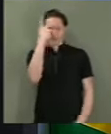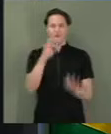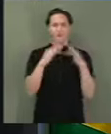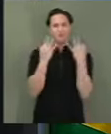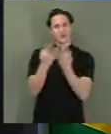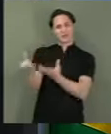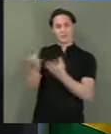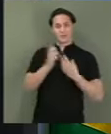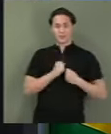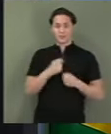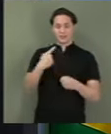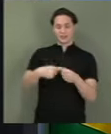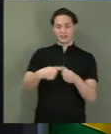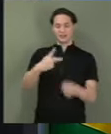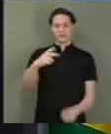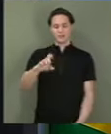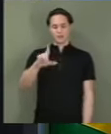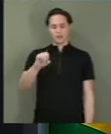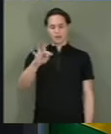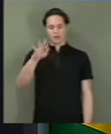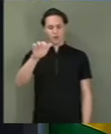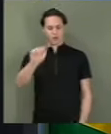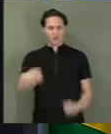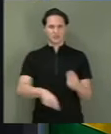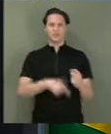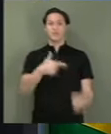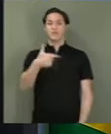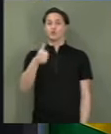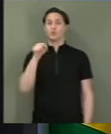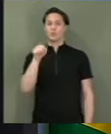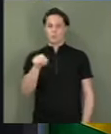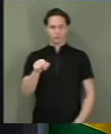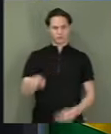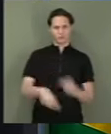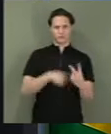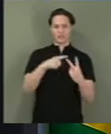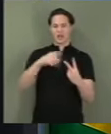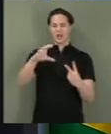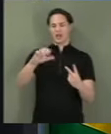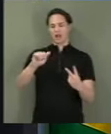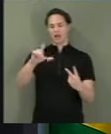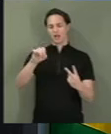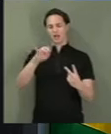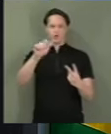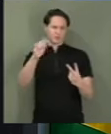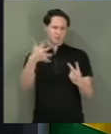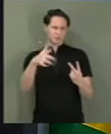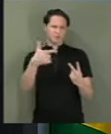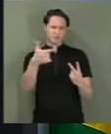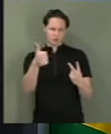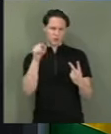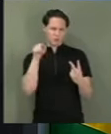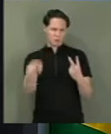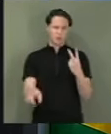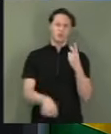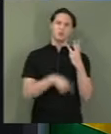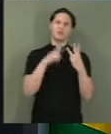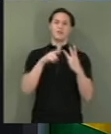21.000 Canoas em torno de 21.000 também Viamão